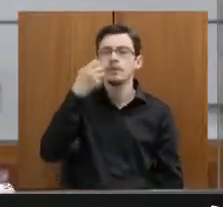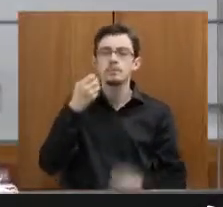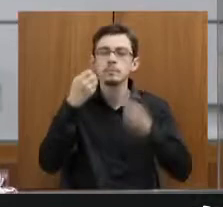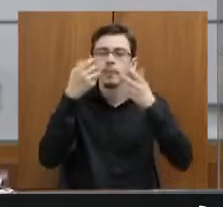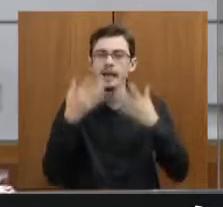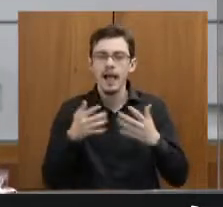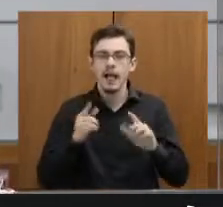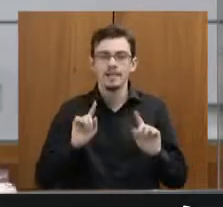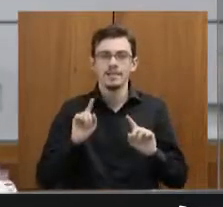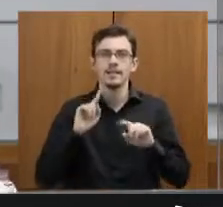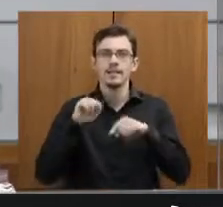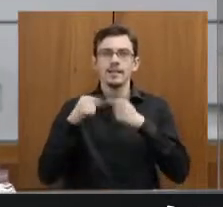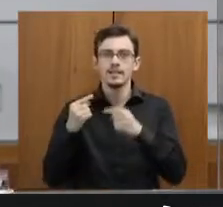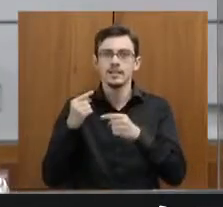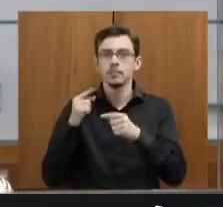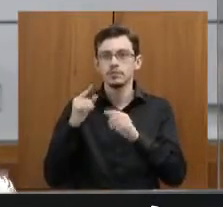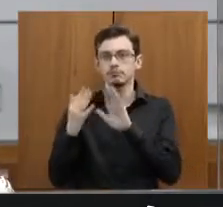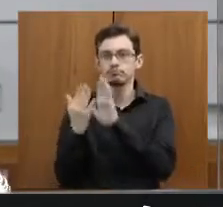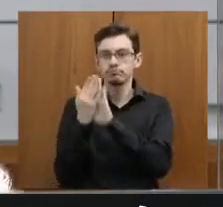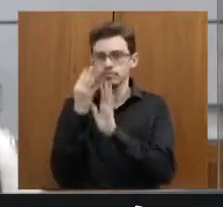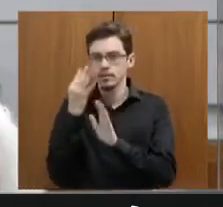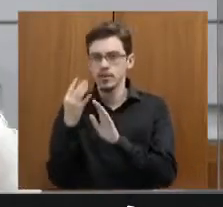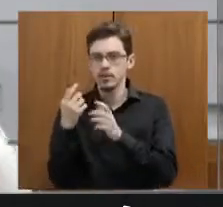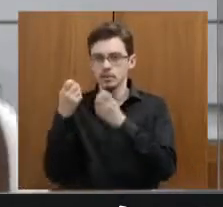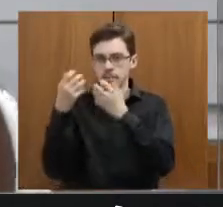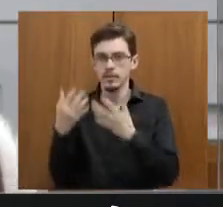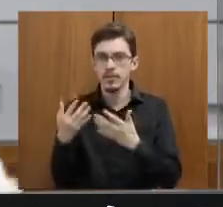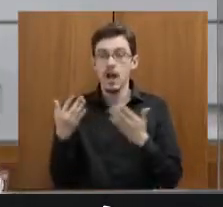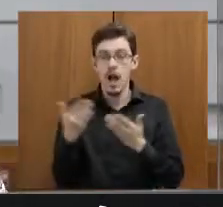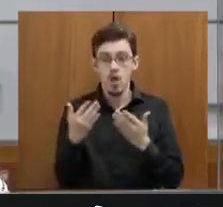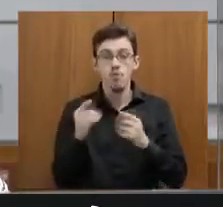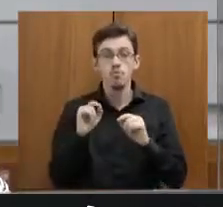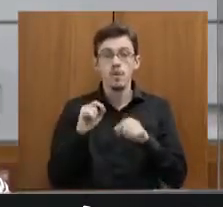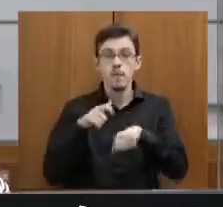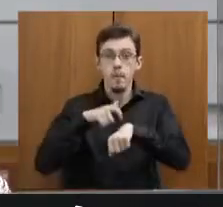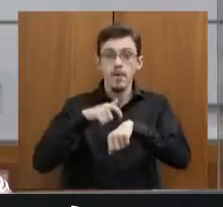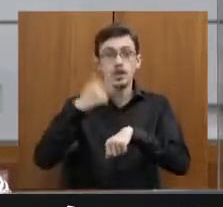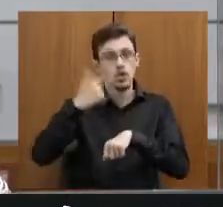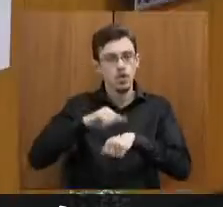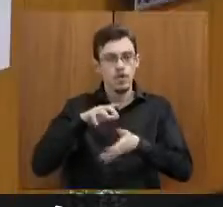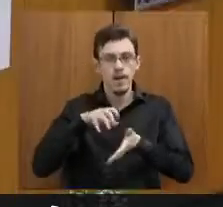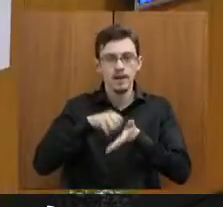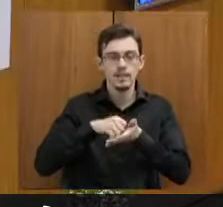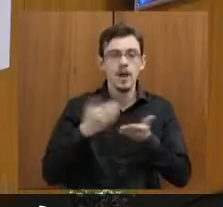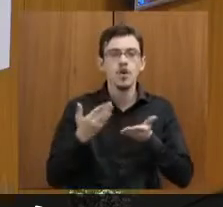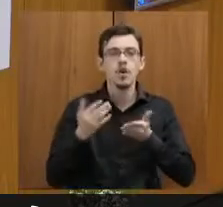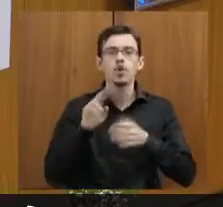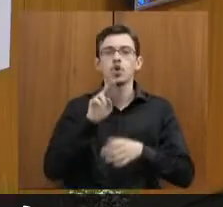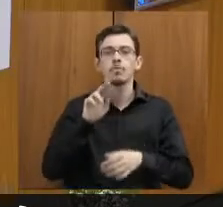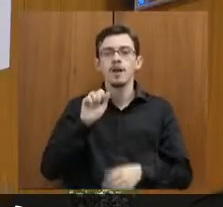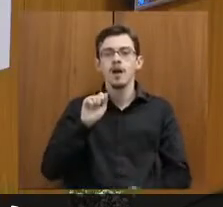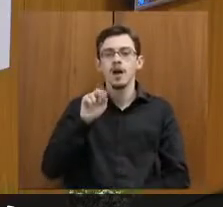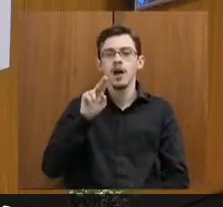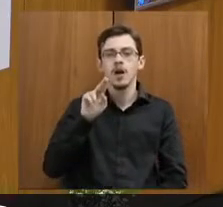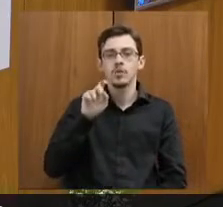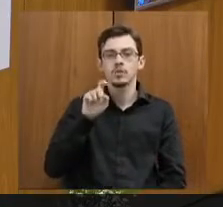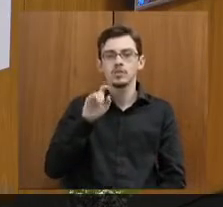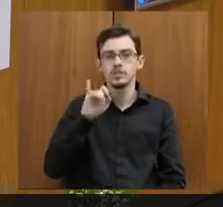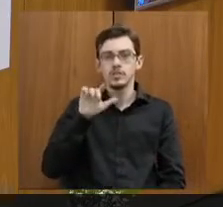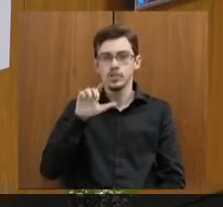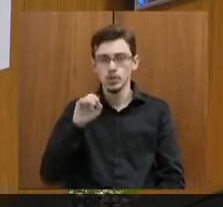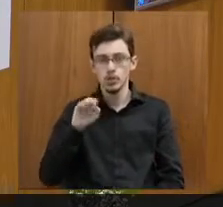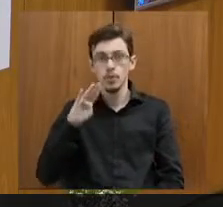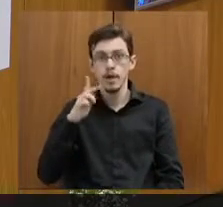Como foi o processo não depois que você quiser saber eu te explico toma agora no processo de renovação né que agora é o auxílio BH então todo mundo que tá aqui